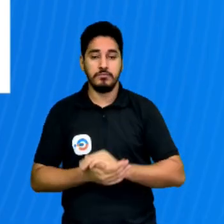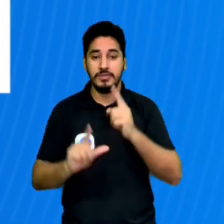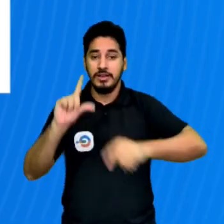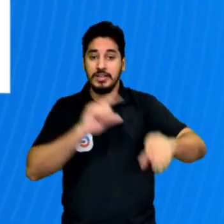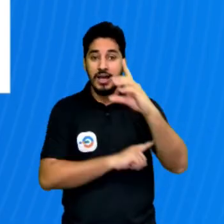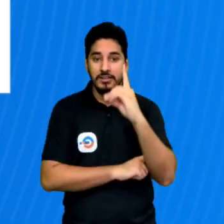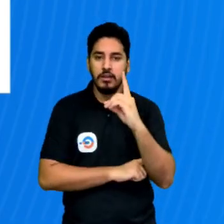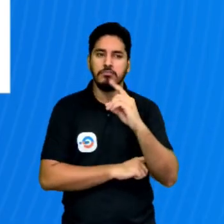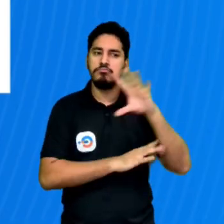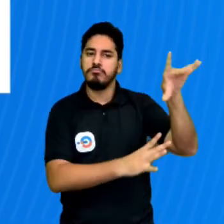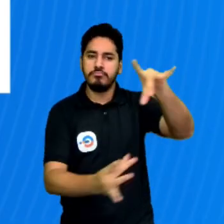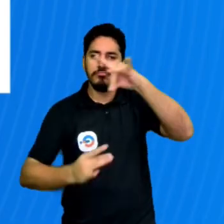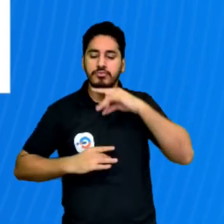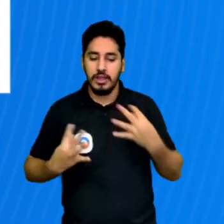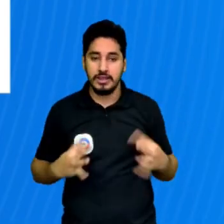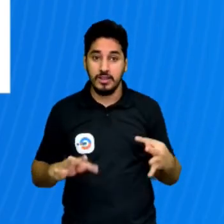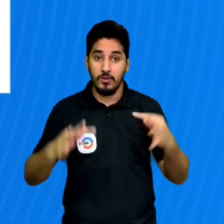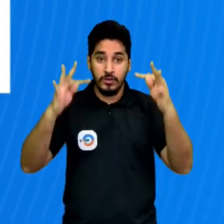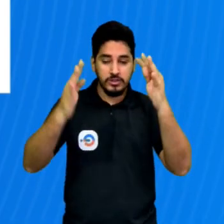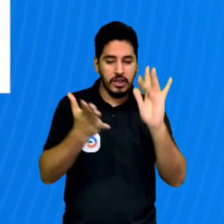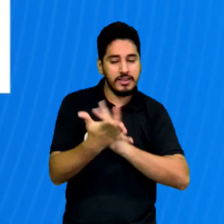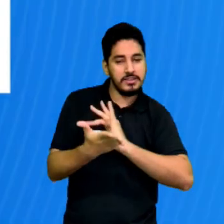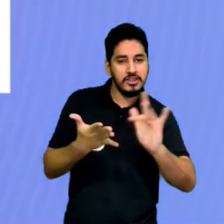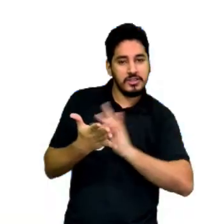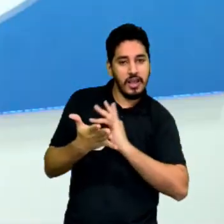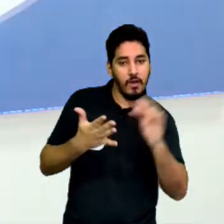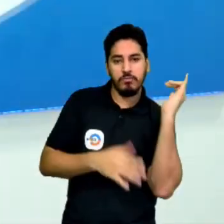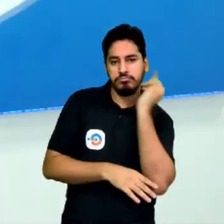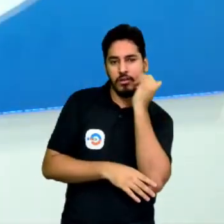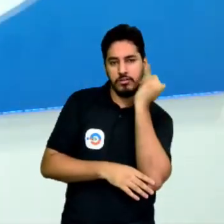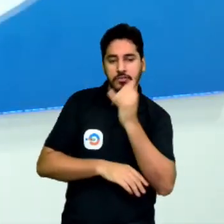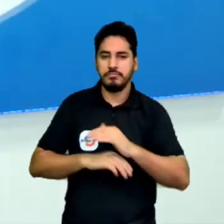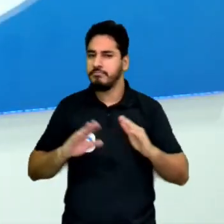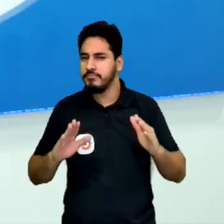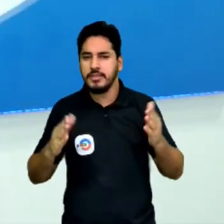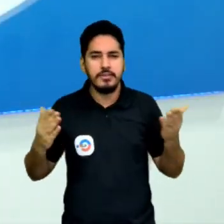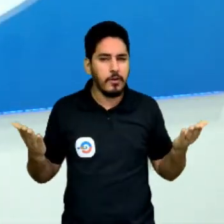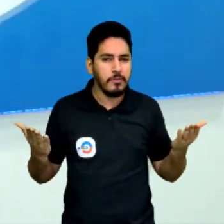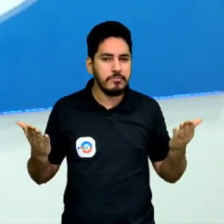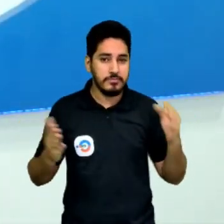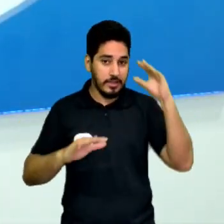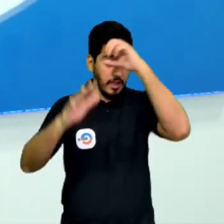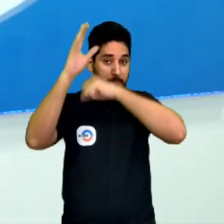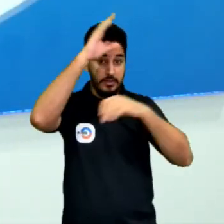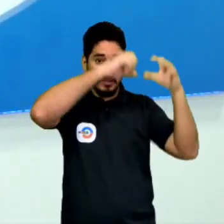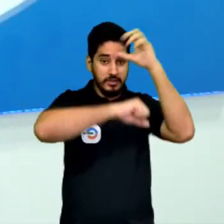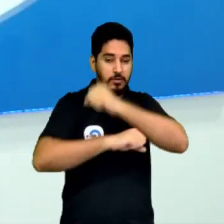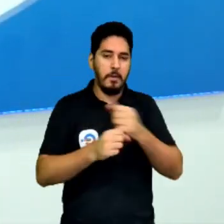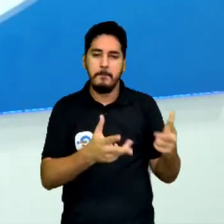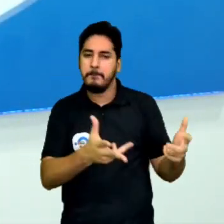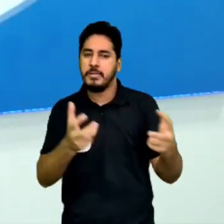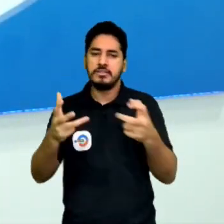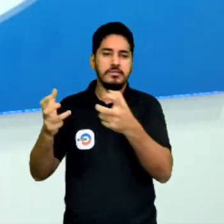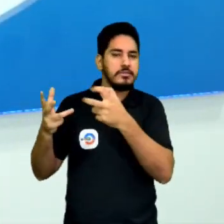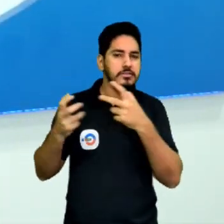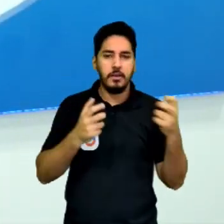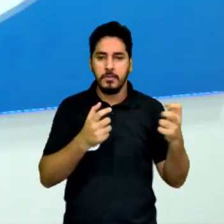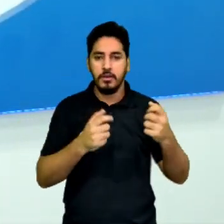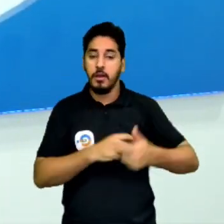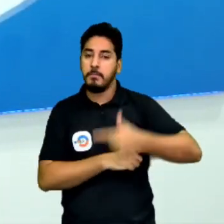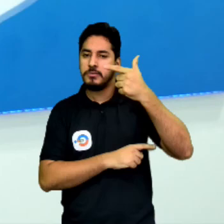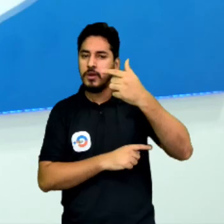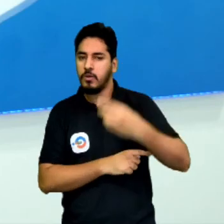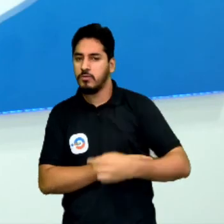as tecnologias digitais à narrativa. Então, aprenderam a identificar a informação principal e secundária no